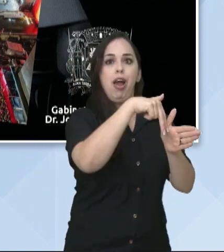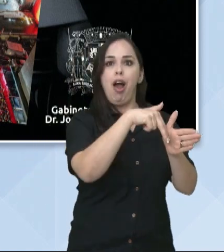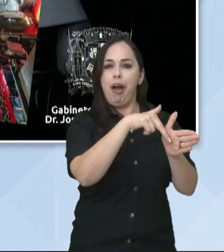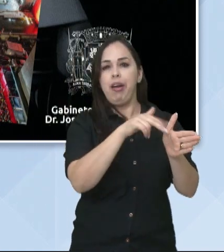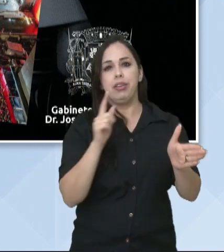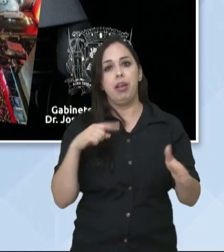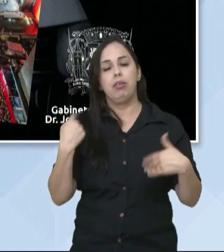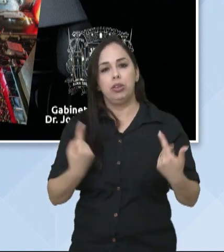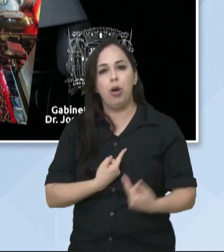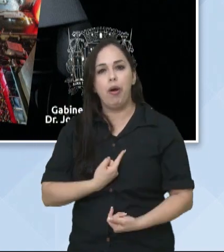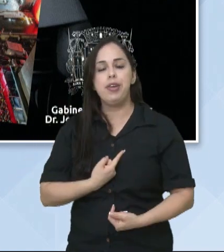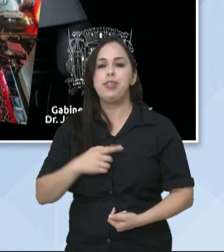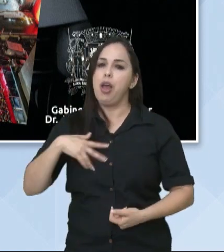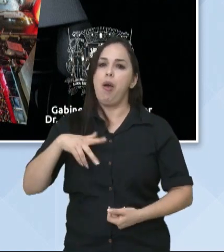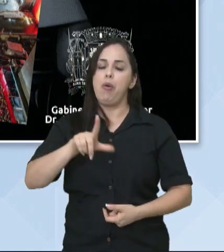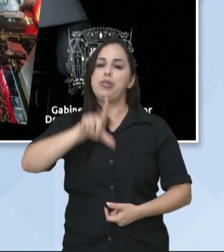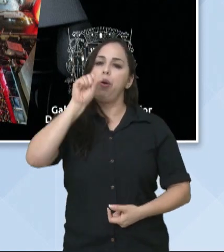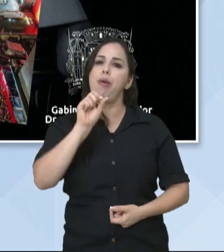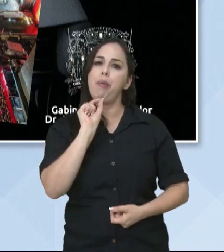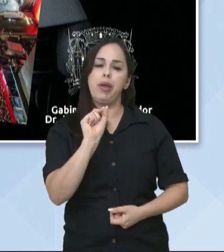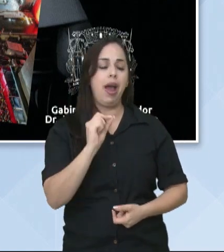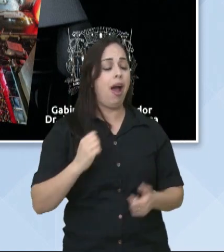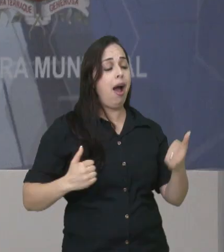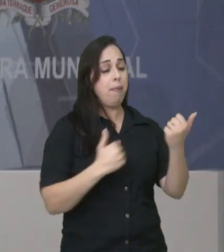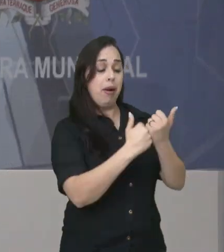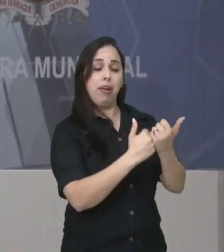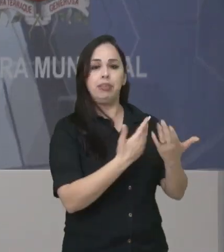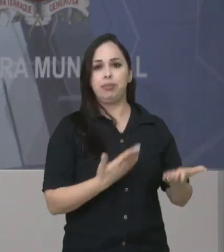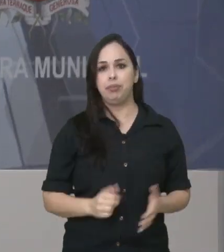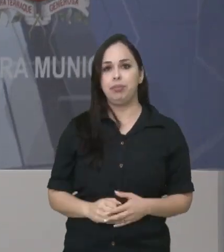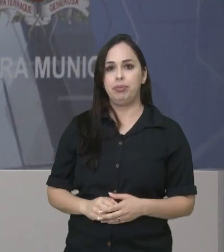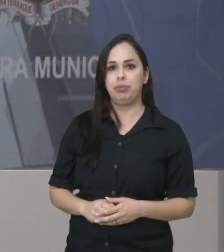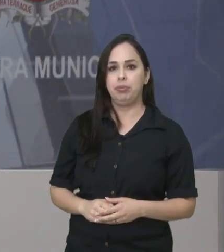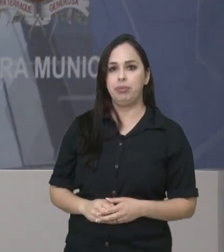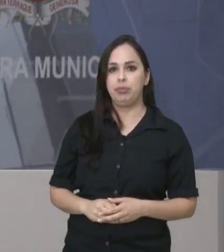de São Paulo e de São José dos Campos. Muito obrigado, presidente.